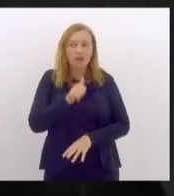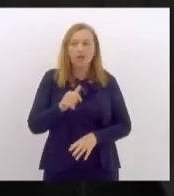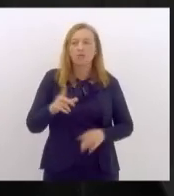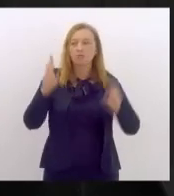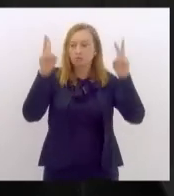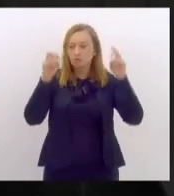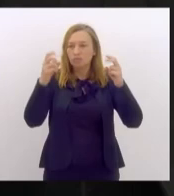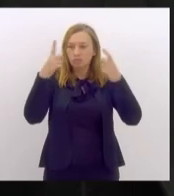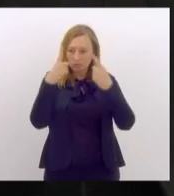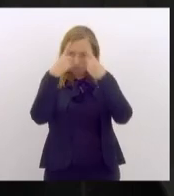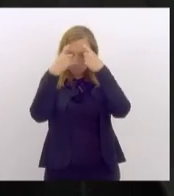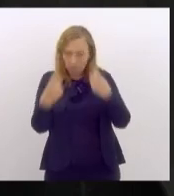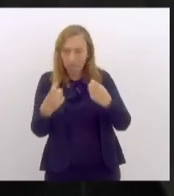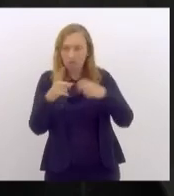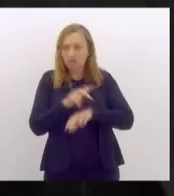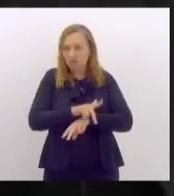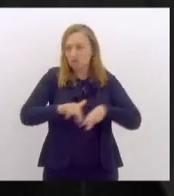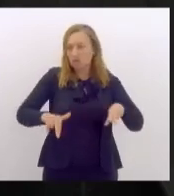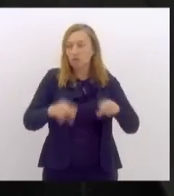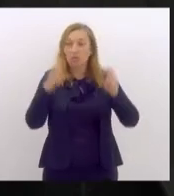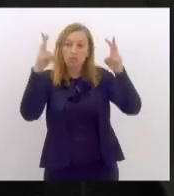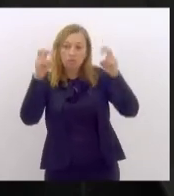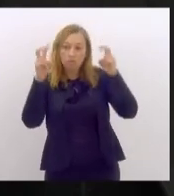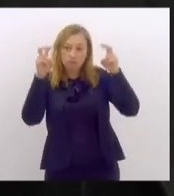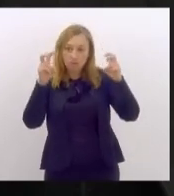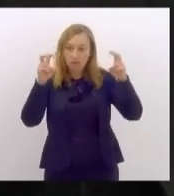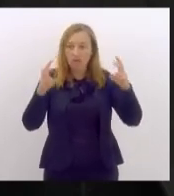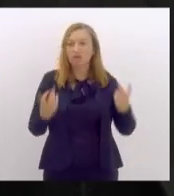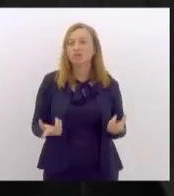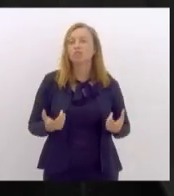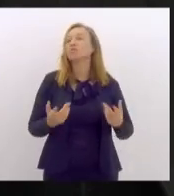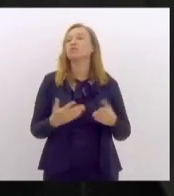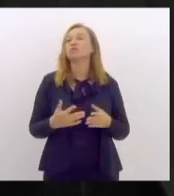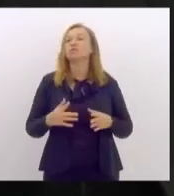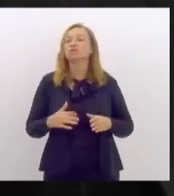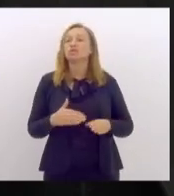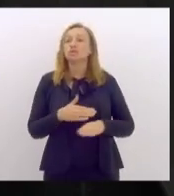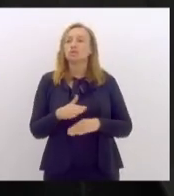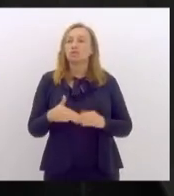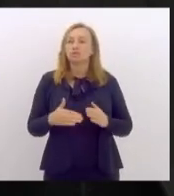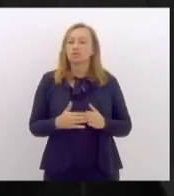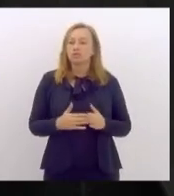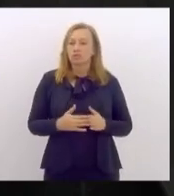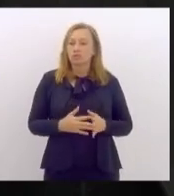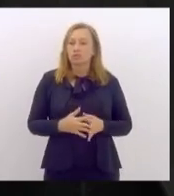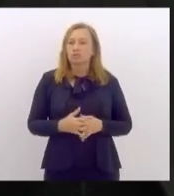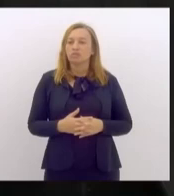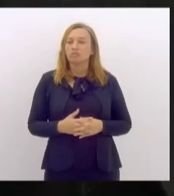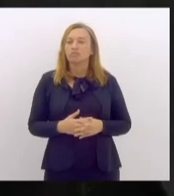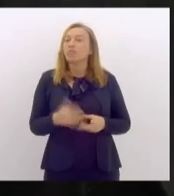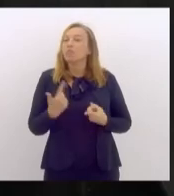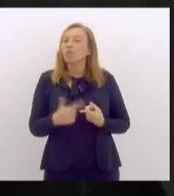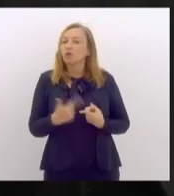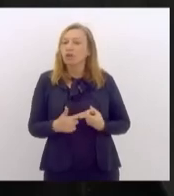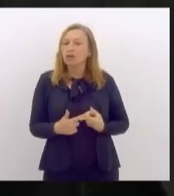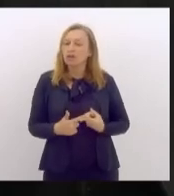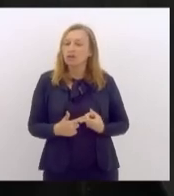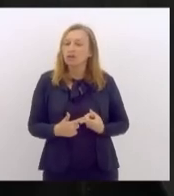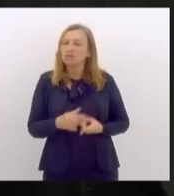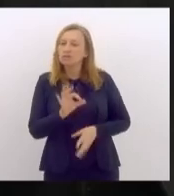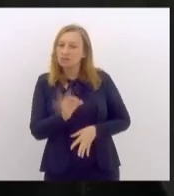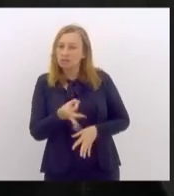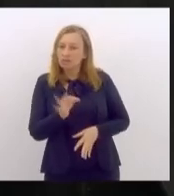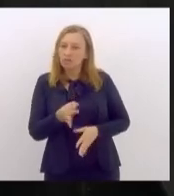política de gênero como um tema que atravessa seus mandatos e suas coletividades Porque sistematicamente